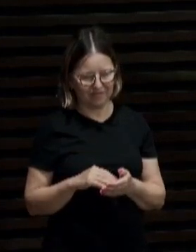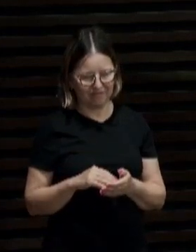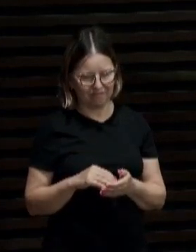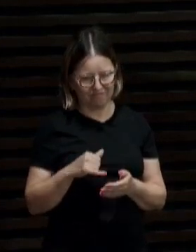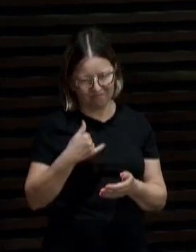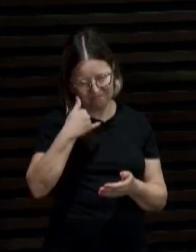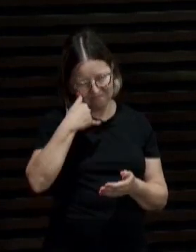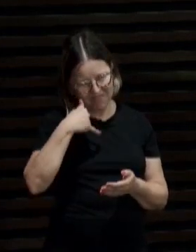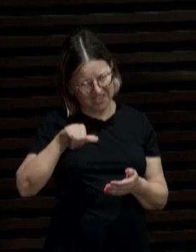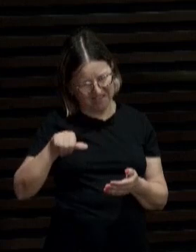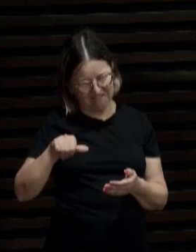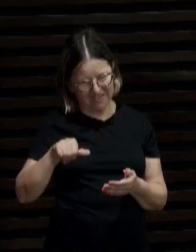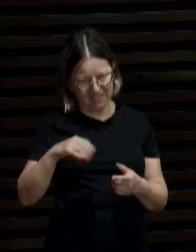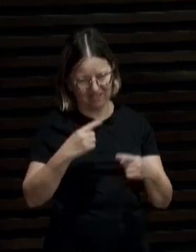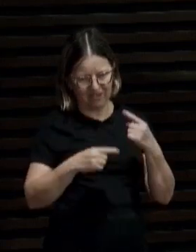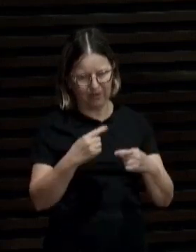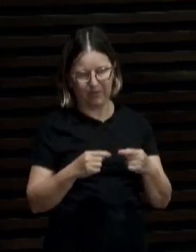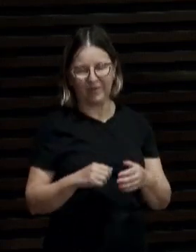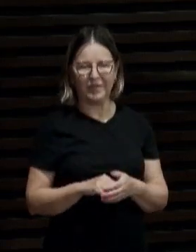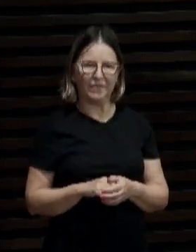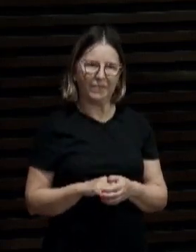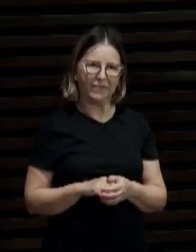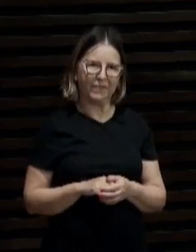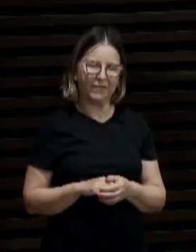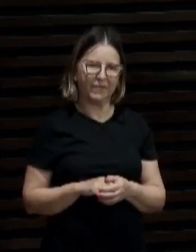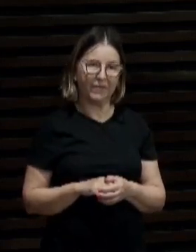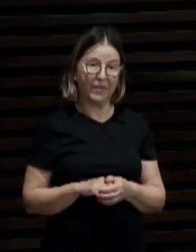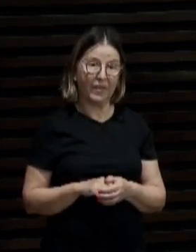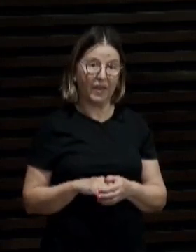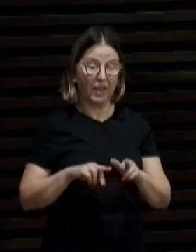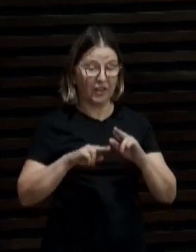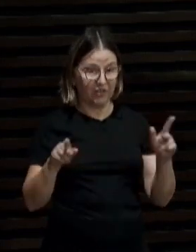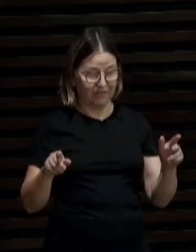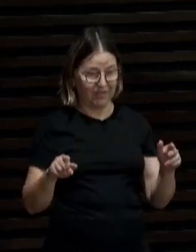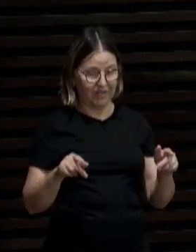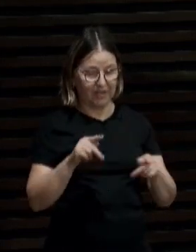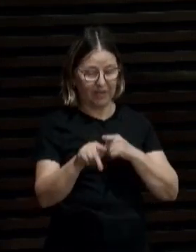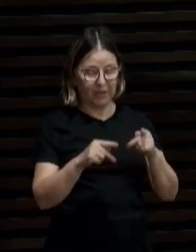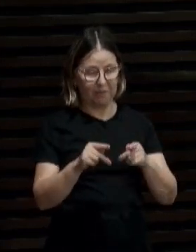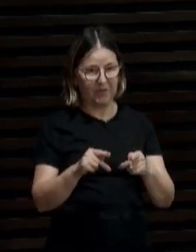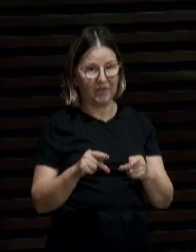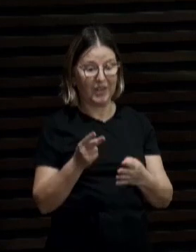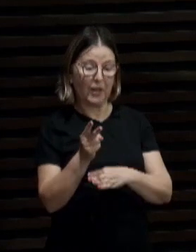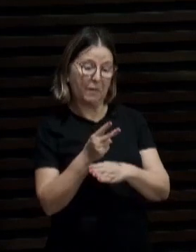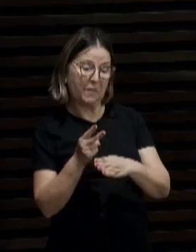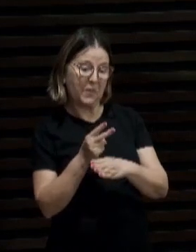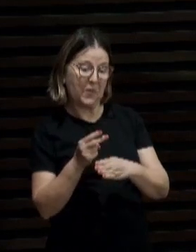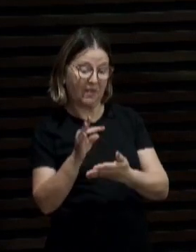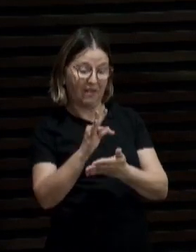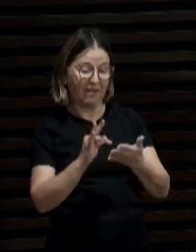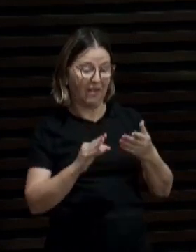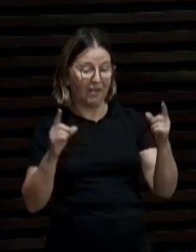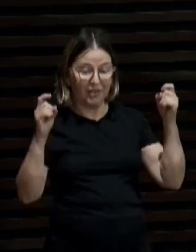mais difíceis, né? Mas é muito diferente quem busca essas partes difíceis da Bíblia para